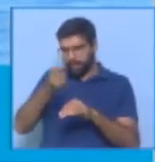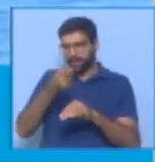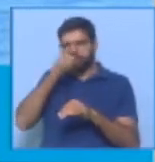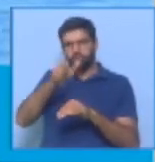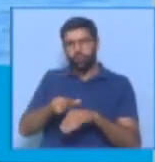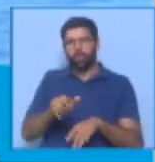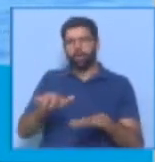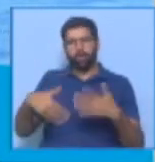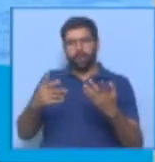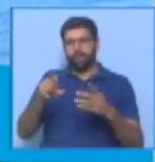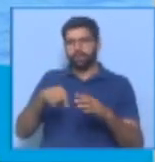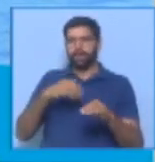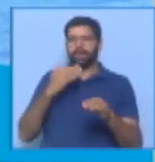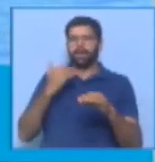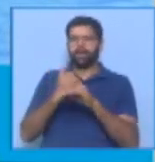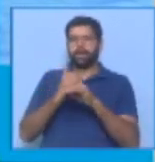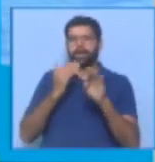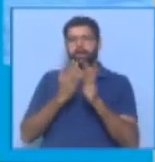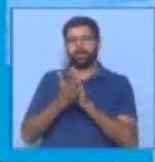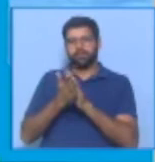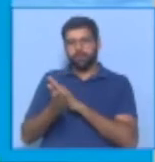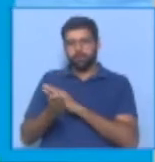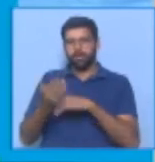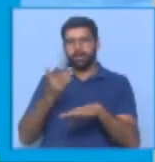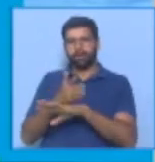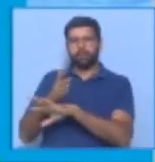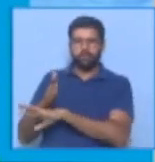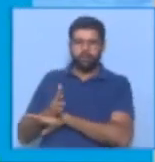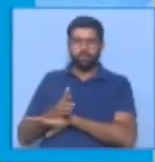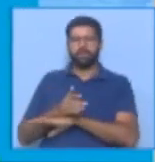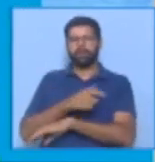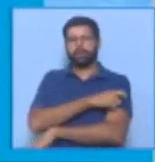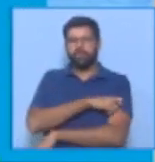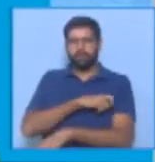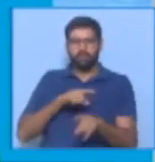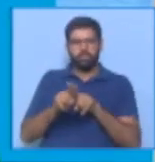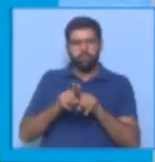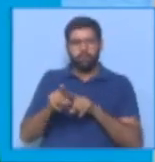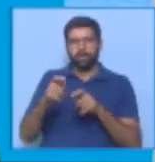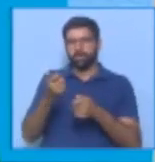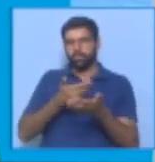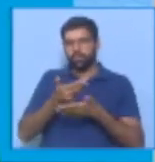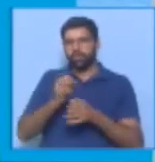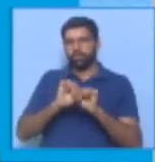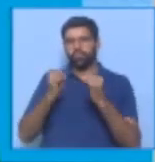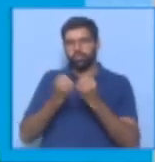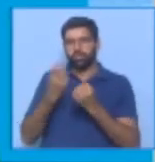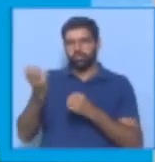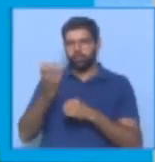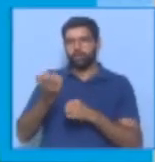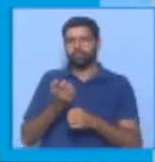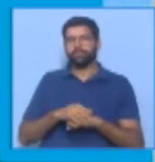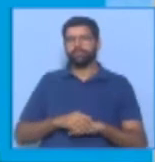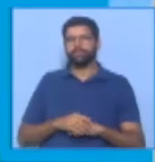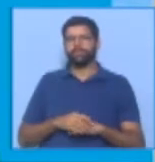pessoa humana, a igualdade de acesso à representação em cargos políticos, económicos, sociais, culturais,